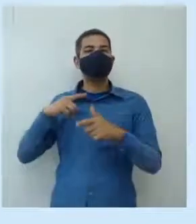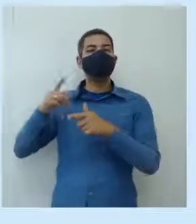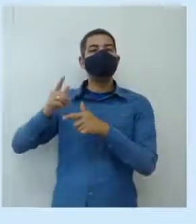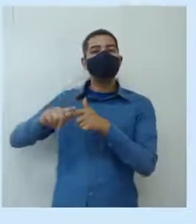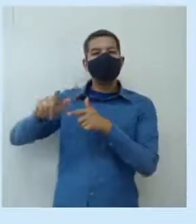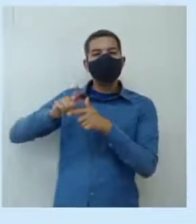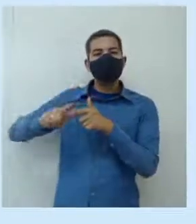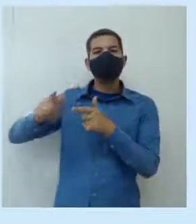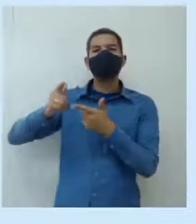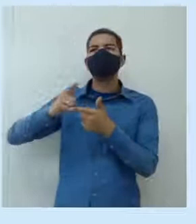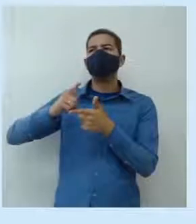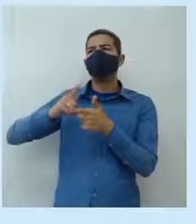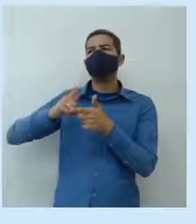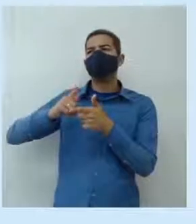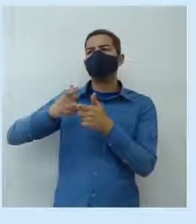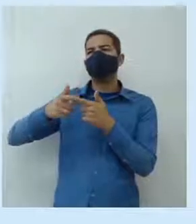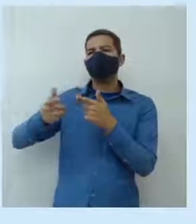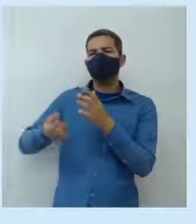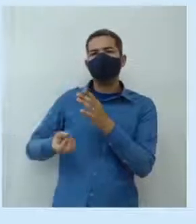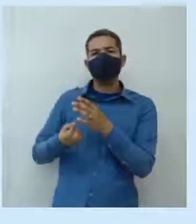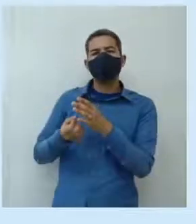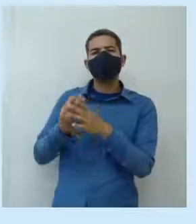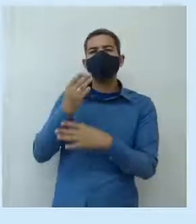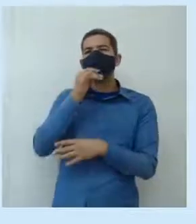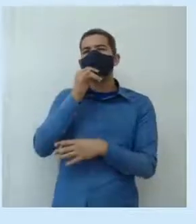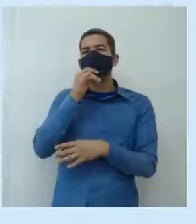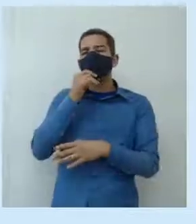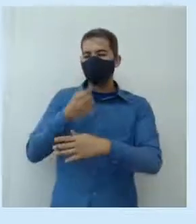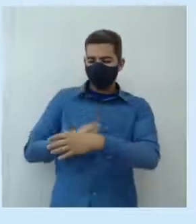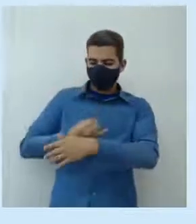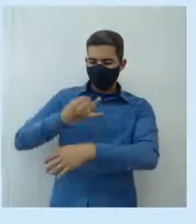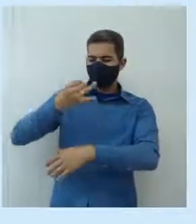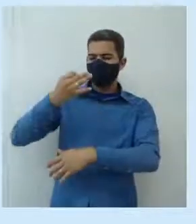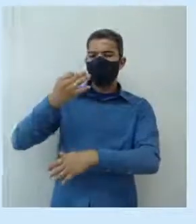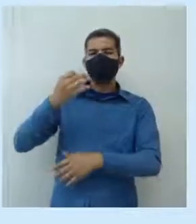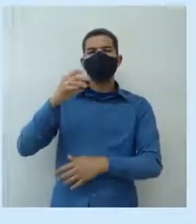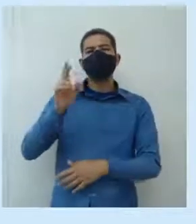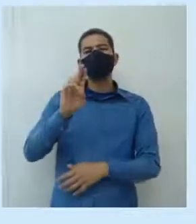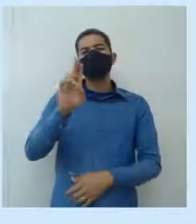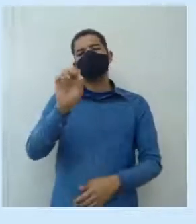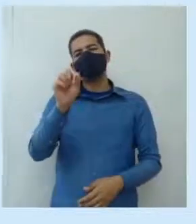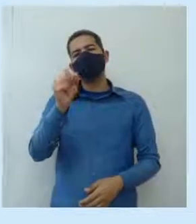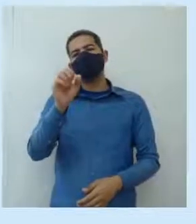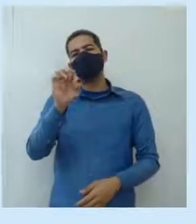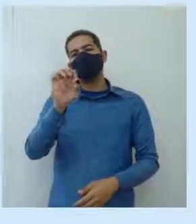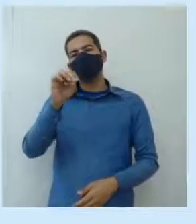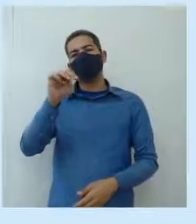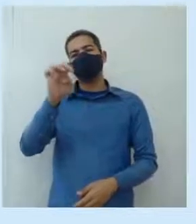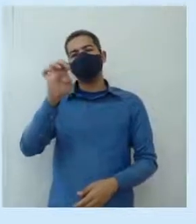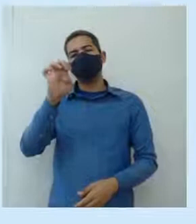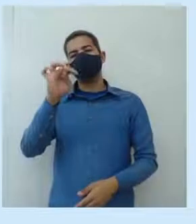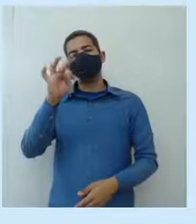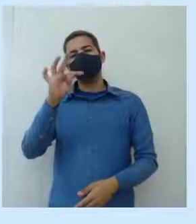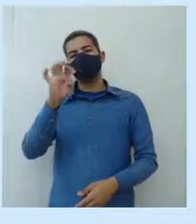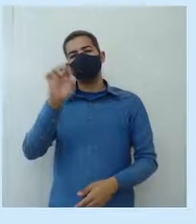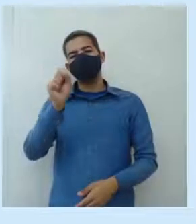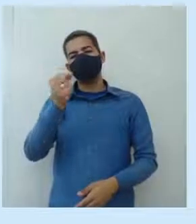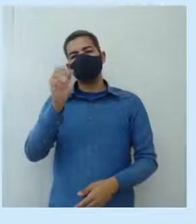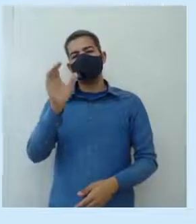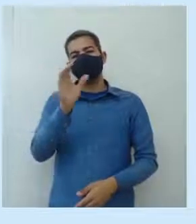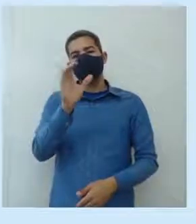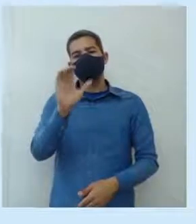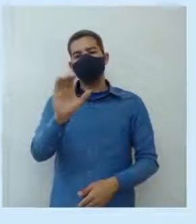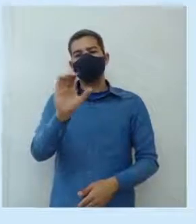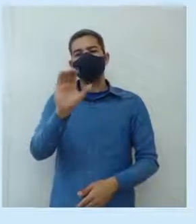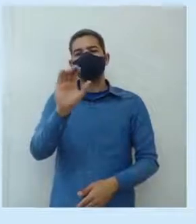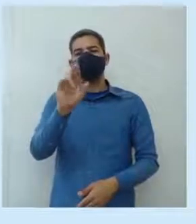em relação às sementes crioulas. O que danado seriam sementes crioulas? São aquelas sementes originárias, aquelas